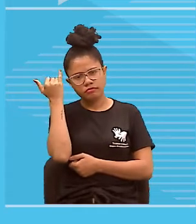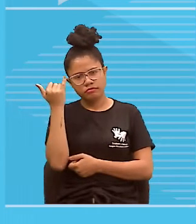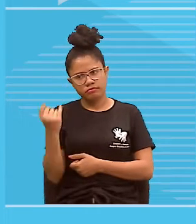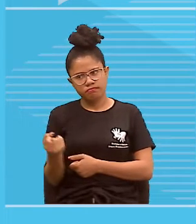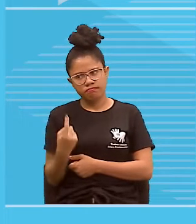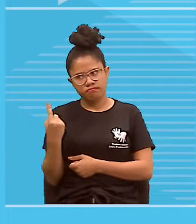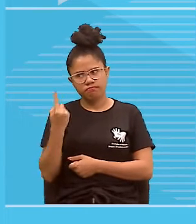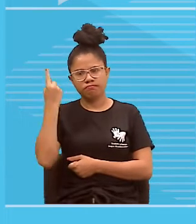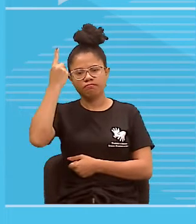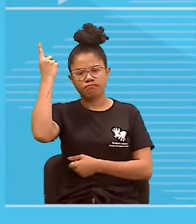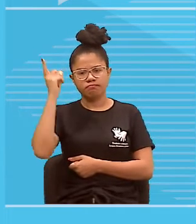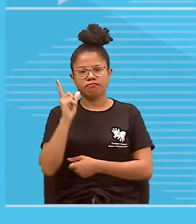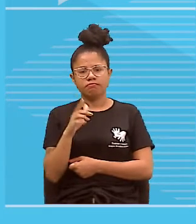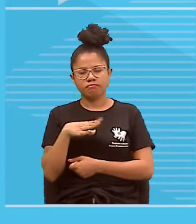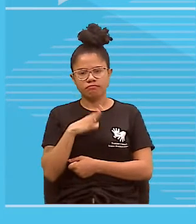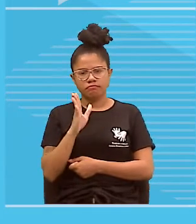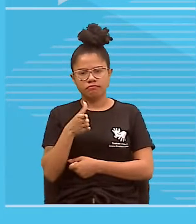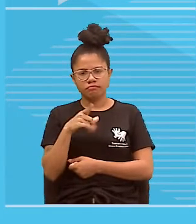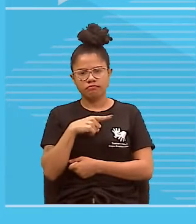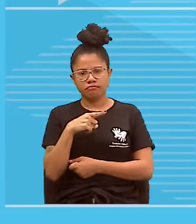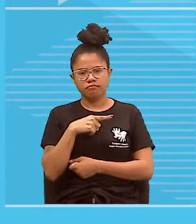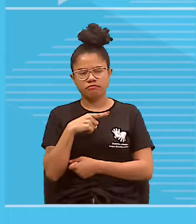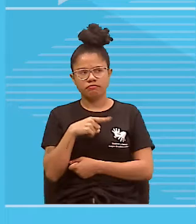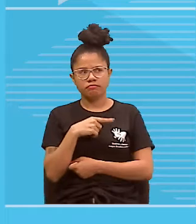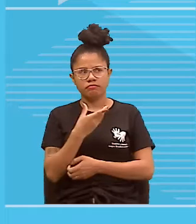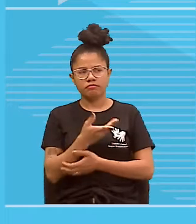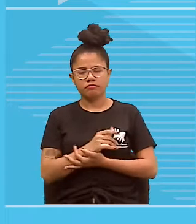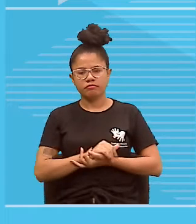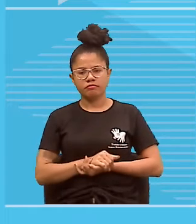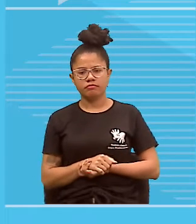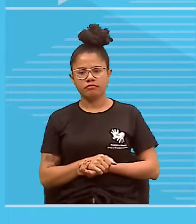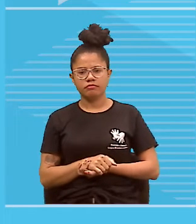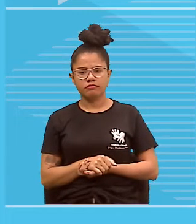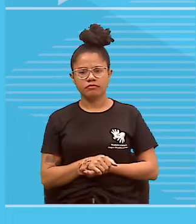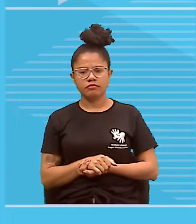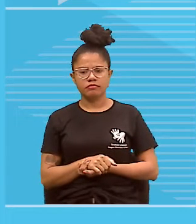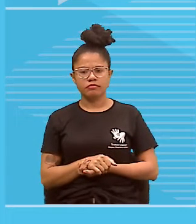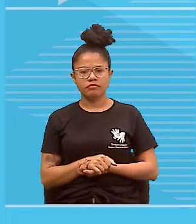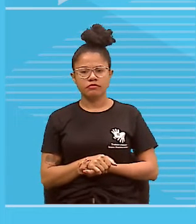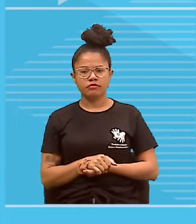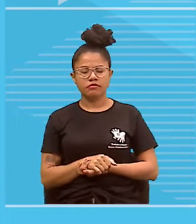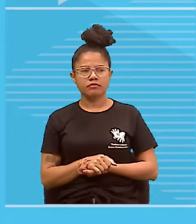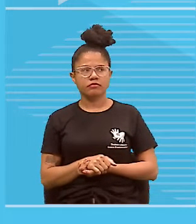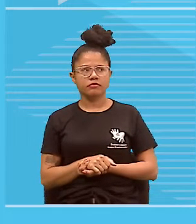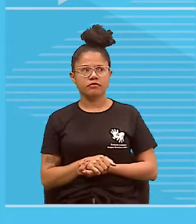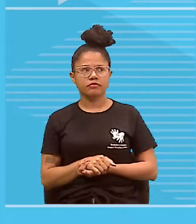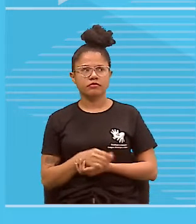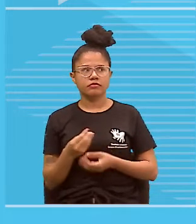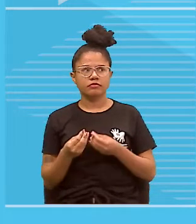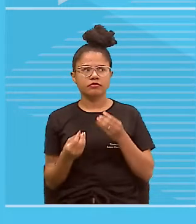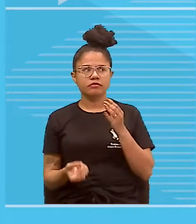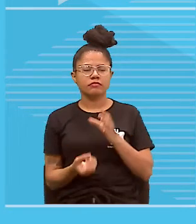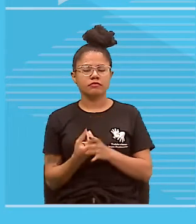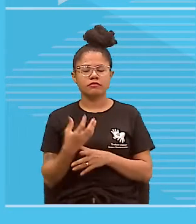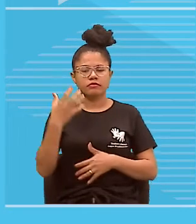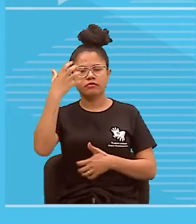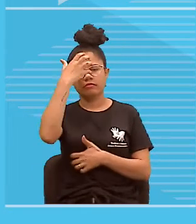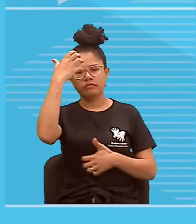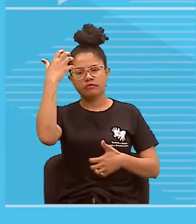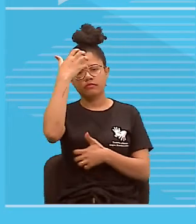aqui no nosso território da mega fala e onde é que tá o surgimento dos primatas ó